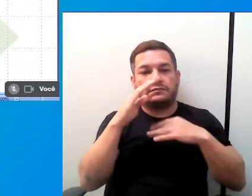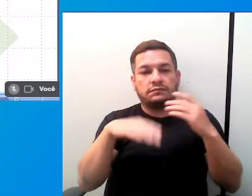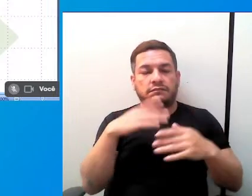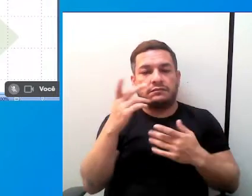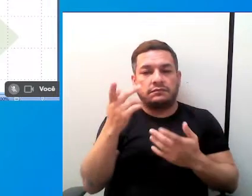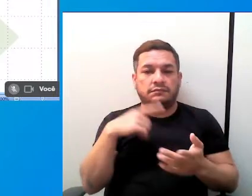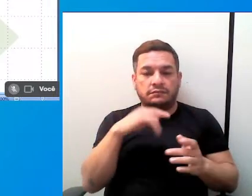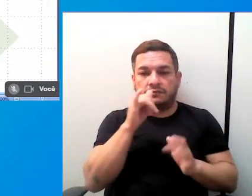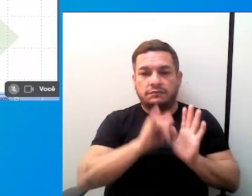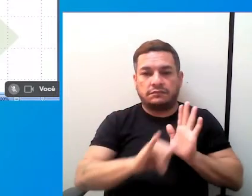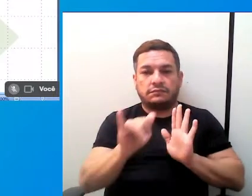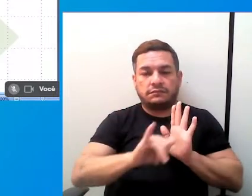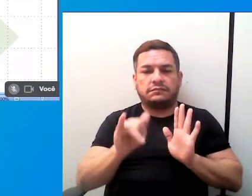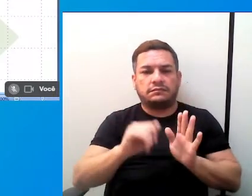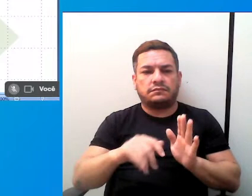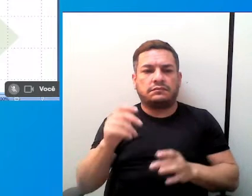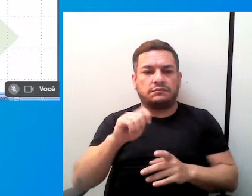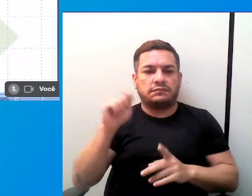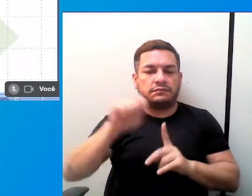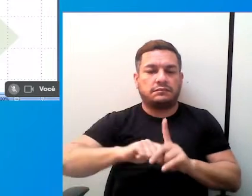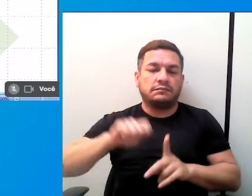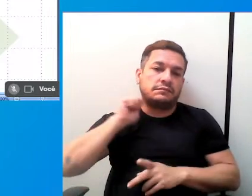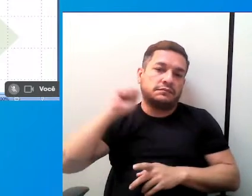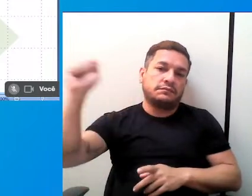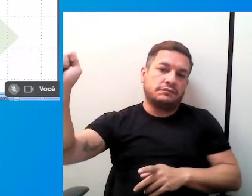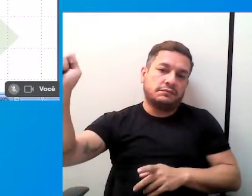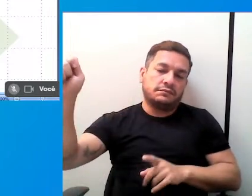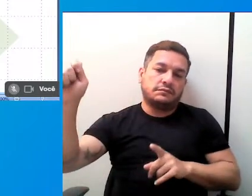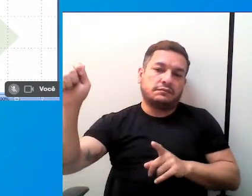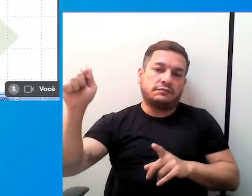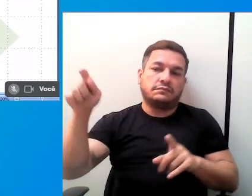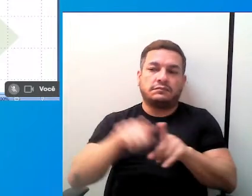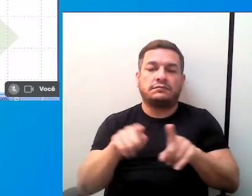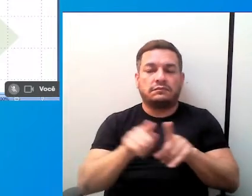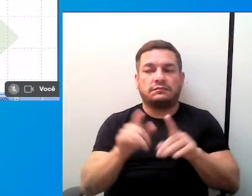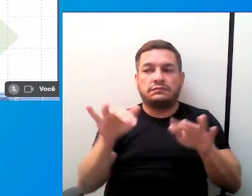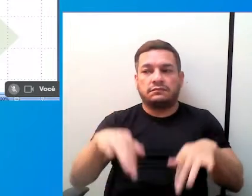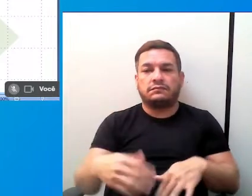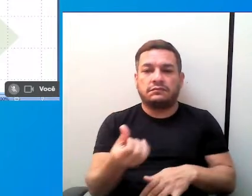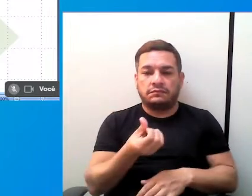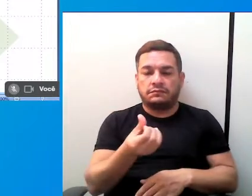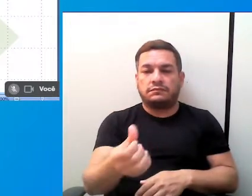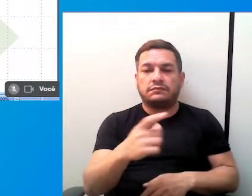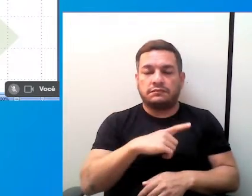tem um edital, que sai ali em agosto. E no final do semestre, nós